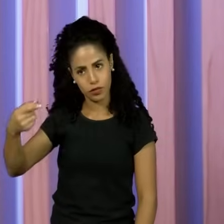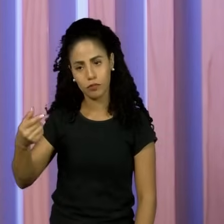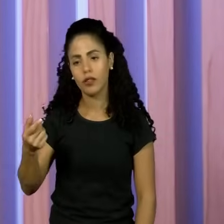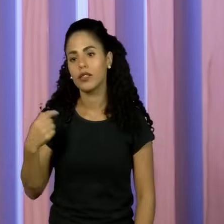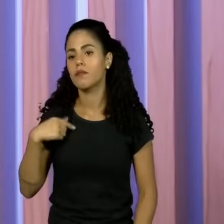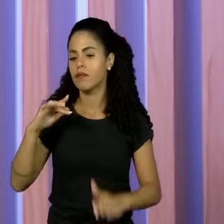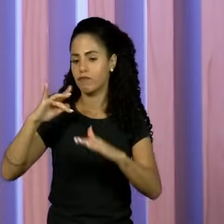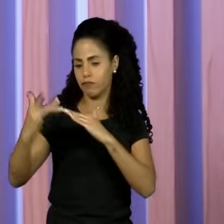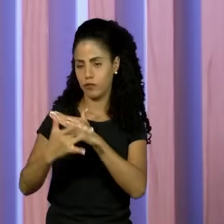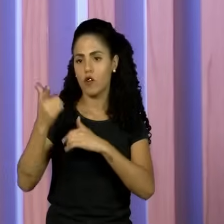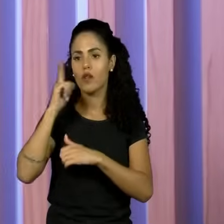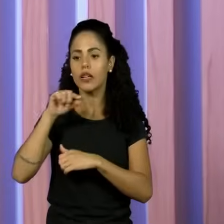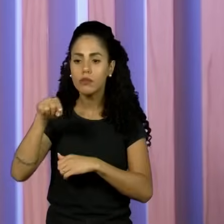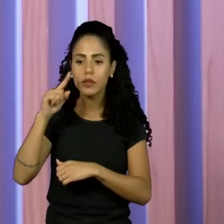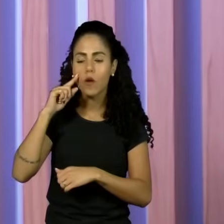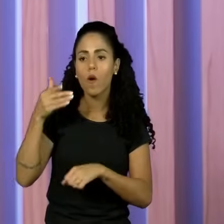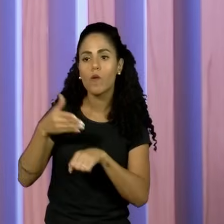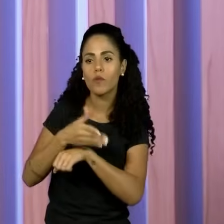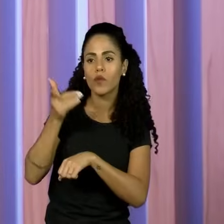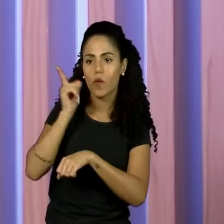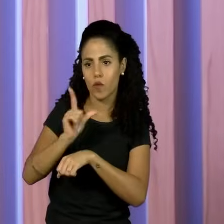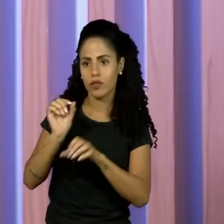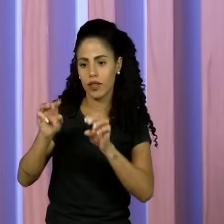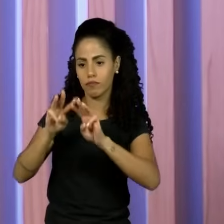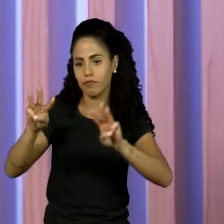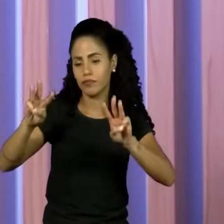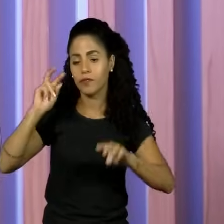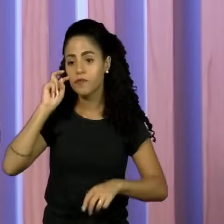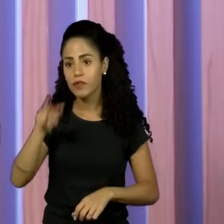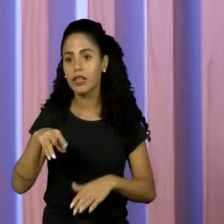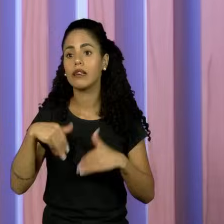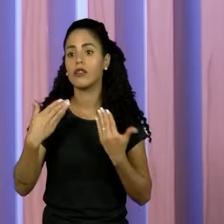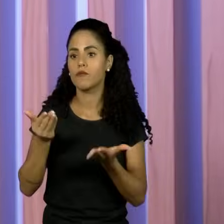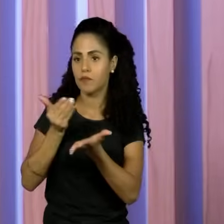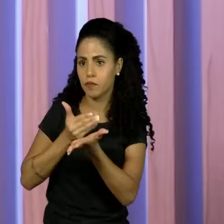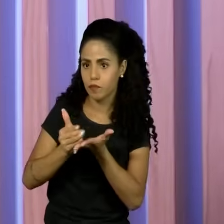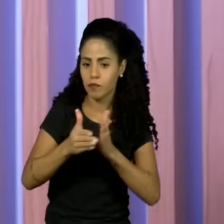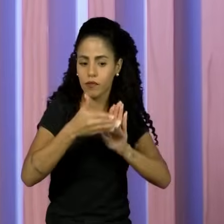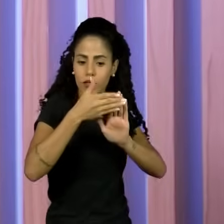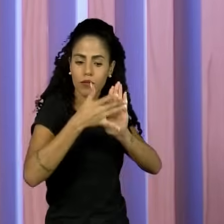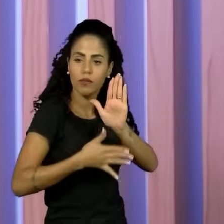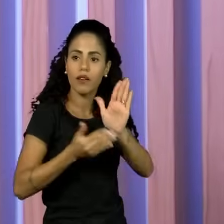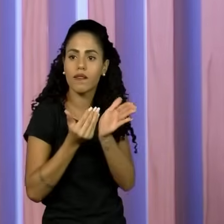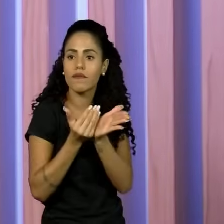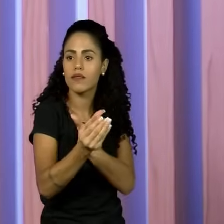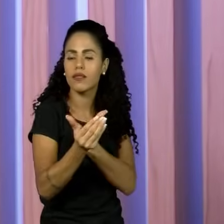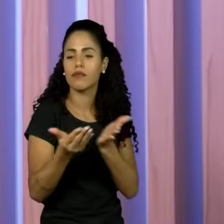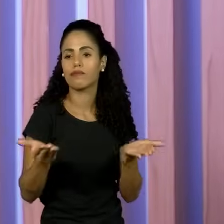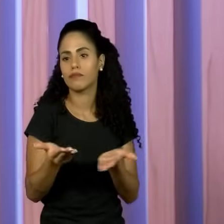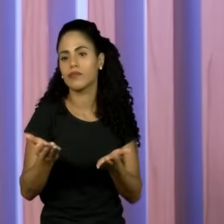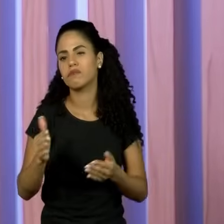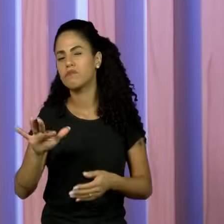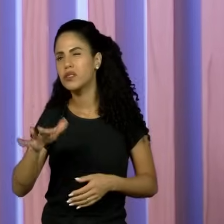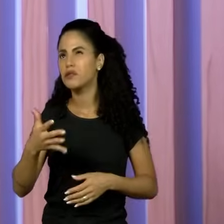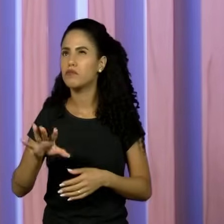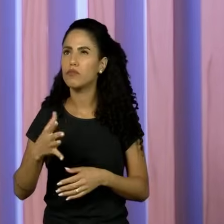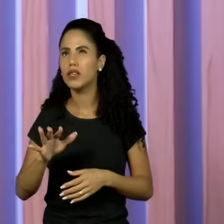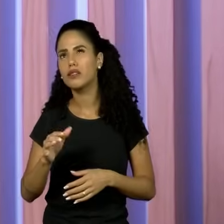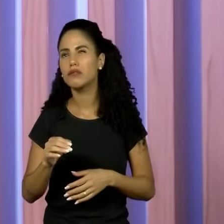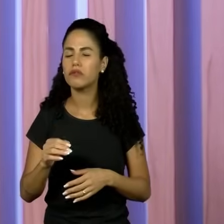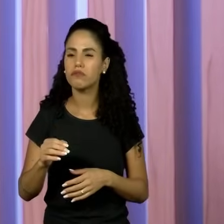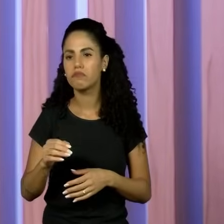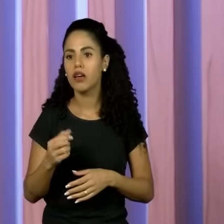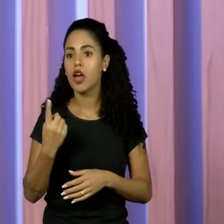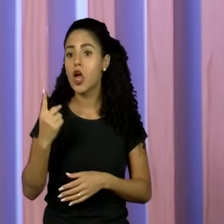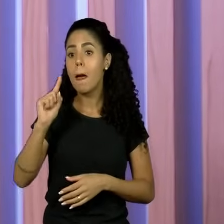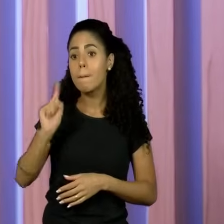nossas redes sociais o pessoal vai conseguir chegar no site e identificar. Então a gente já está começando essa lista. A ideia é que a gente tenha pelo menos aí uma base